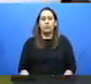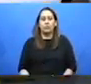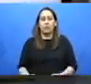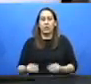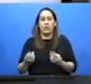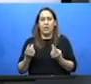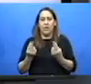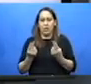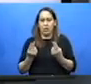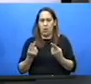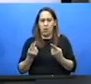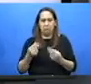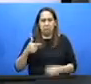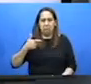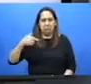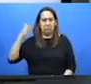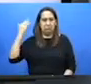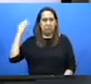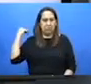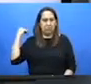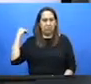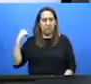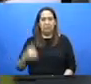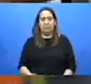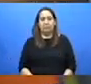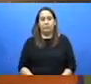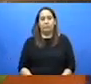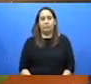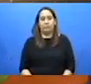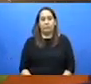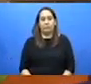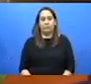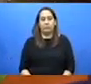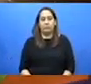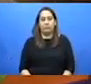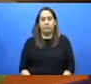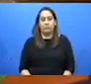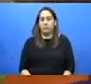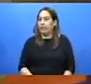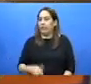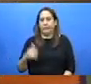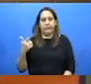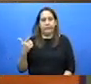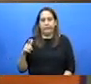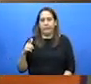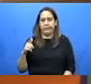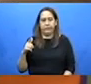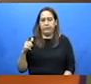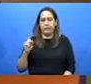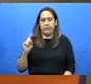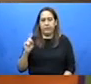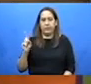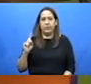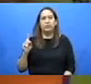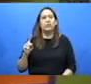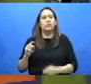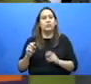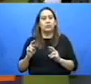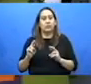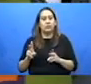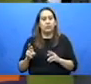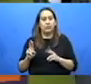igualzinha ela era antes de ser coberta com a folhinha escura? Não, né? Como é que ela ficou?